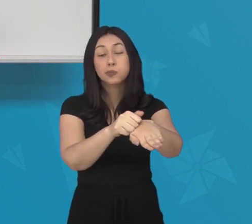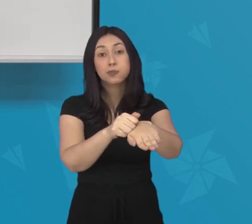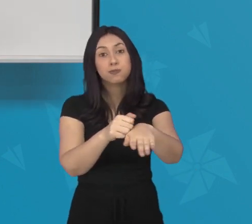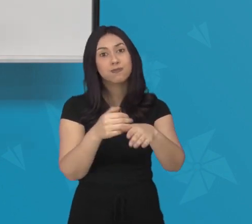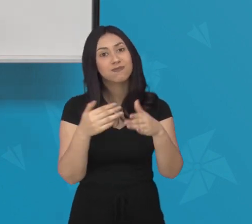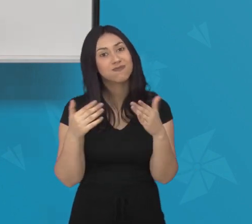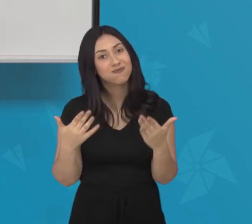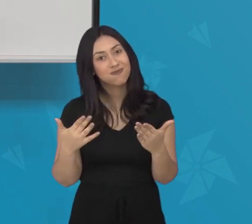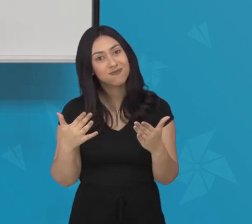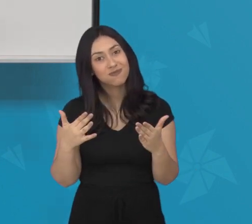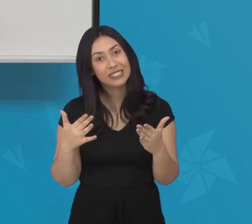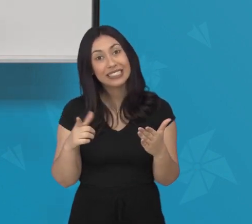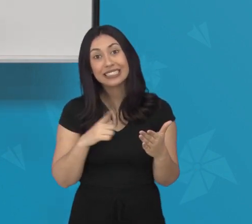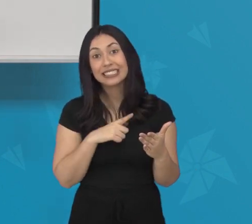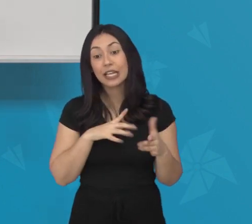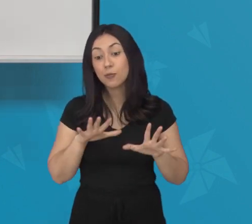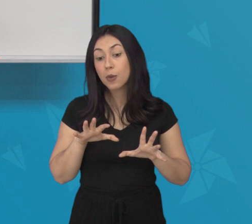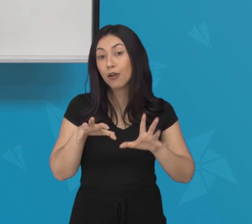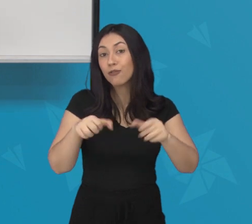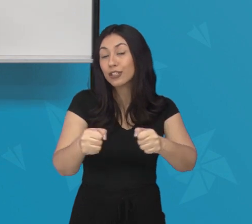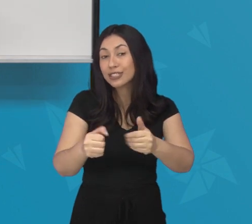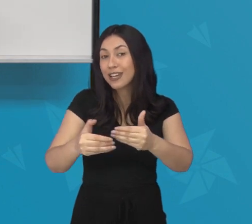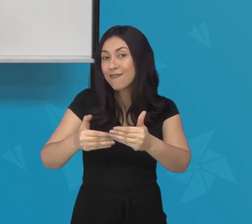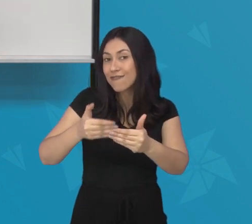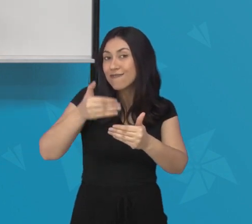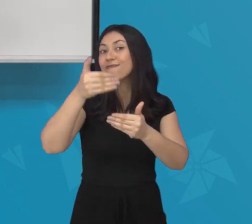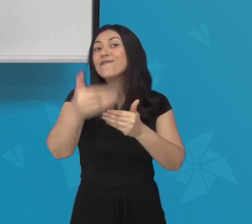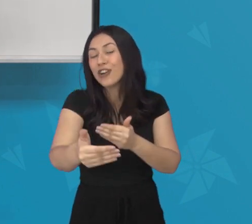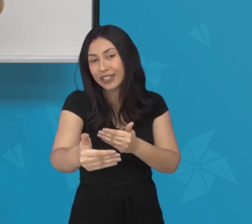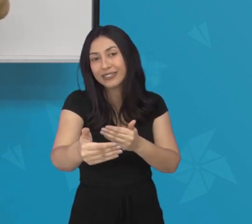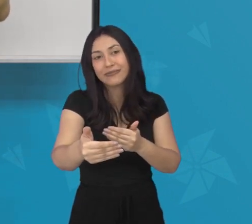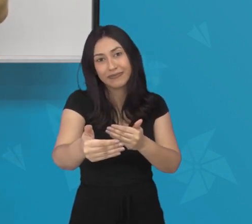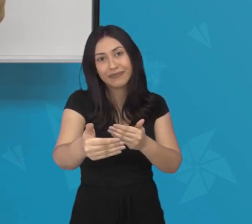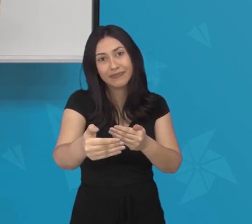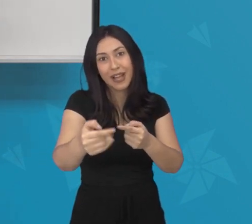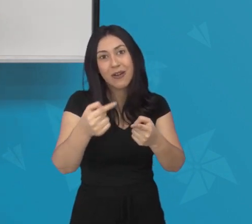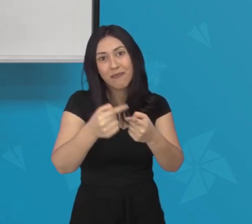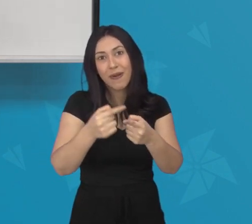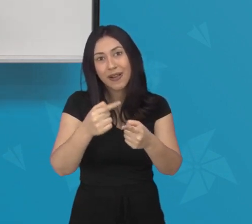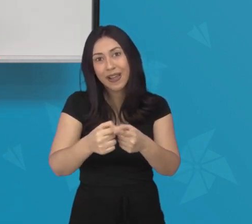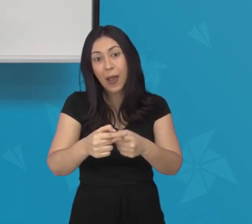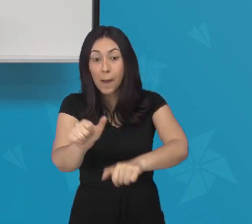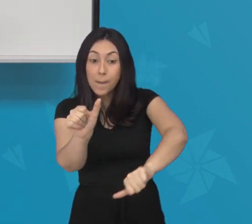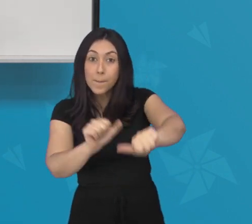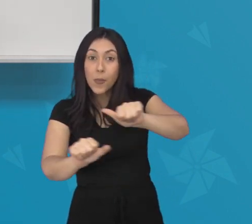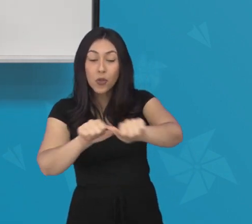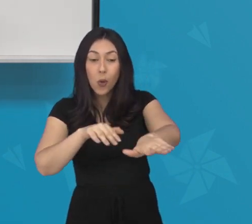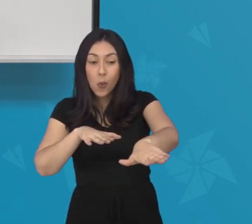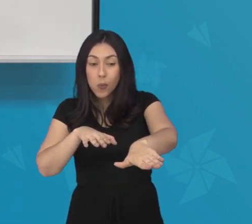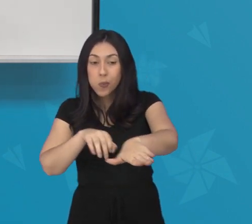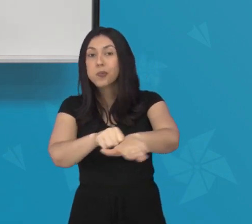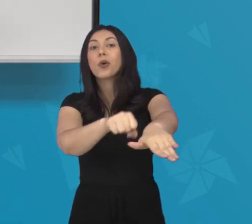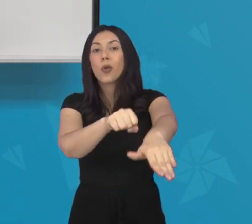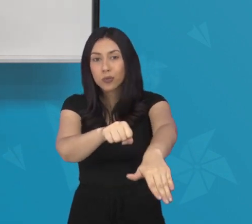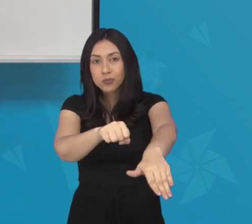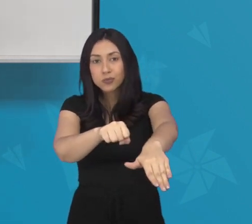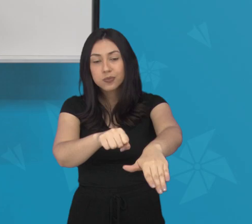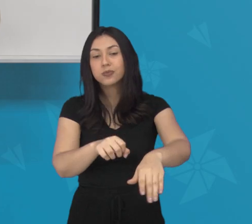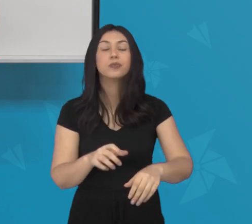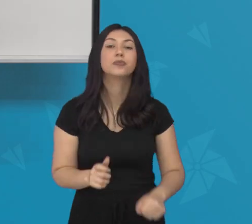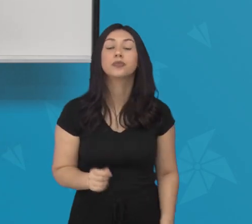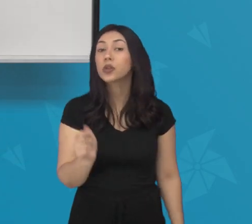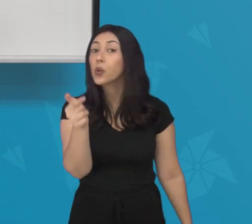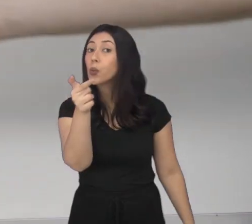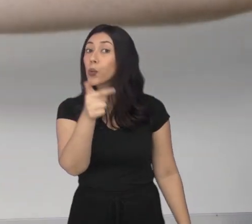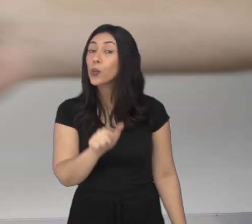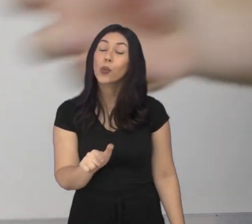uma força, uma interação externa a esse sistema. A gente vai ter uma força externa agindo. Outro exemplo que a